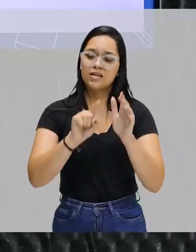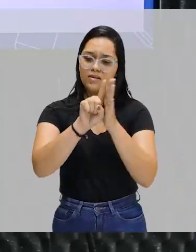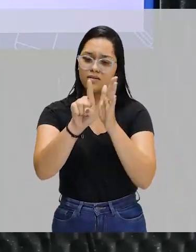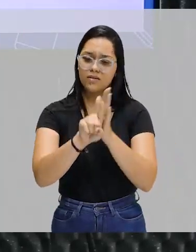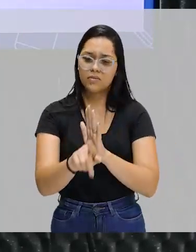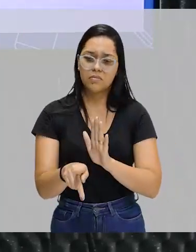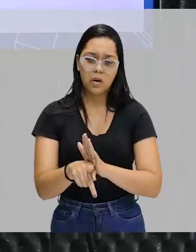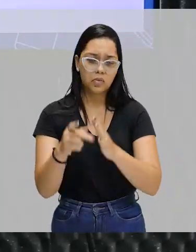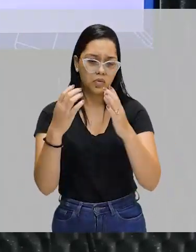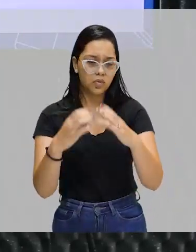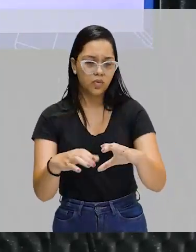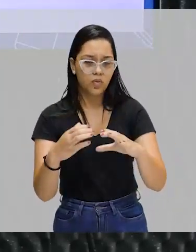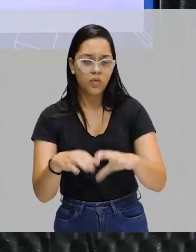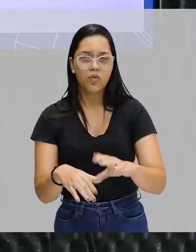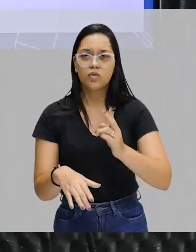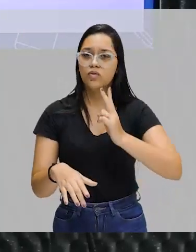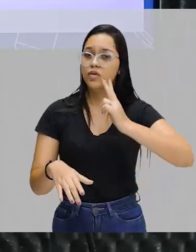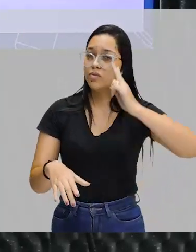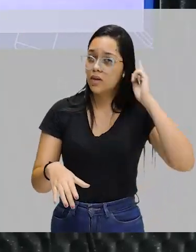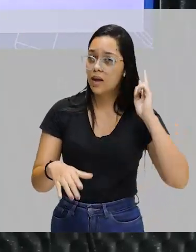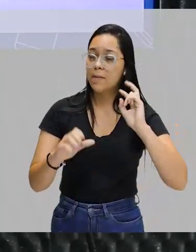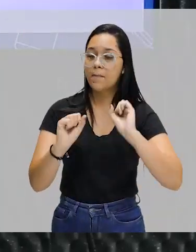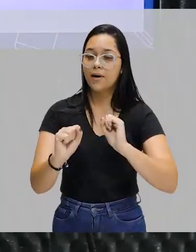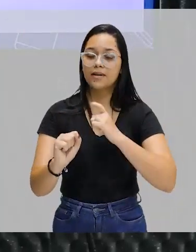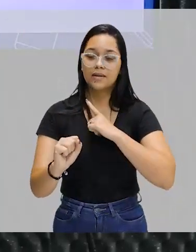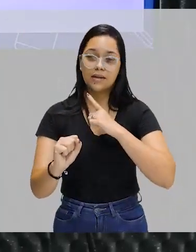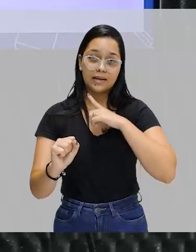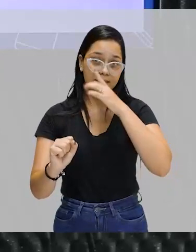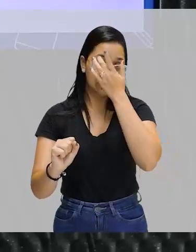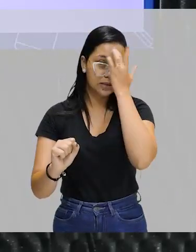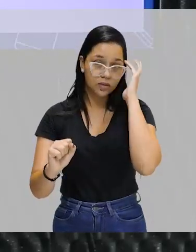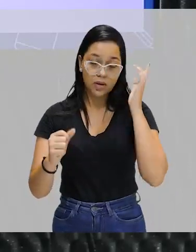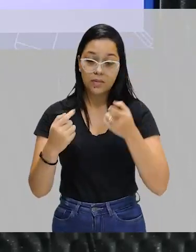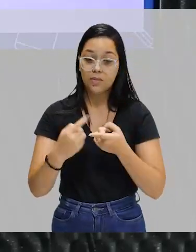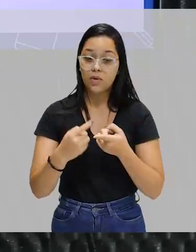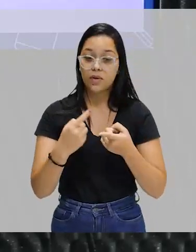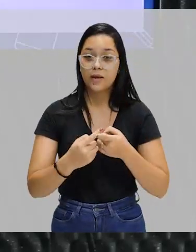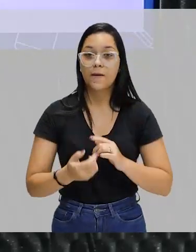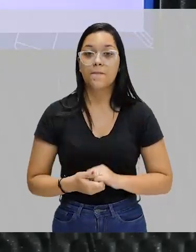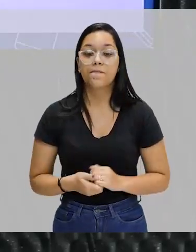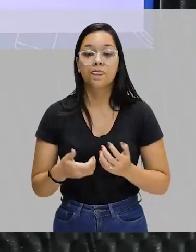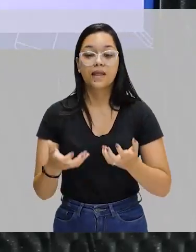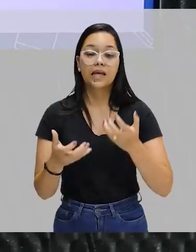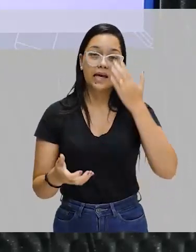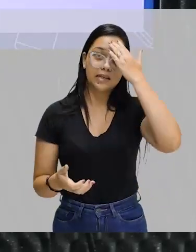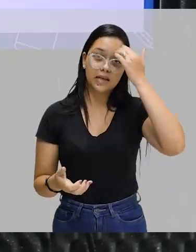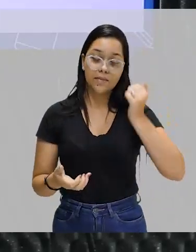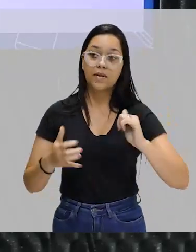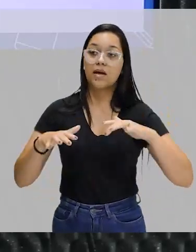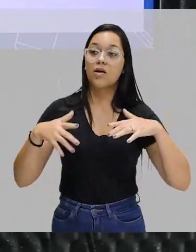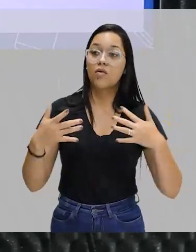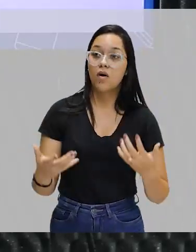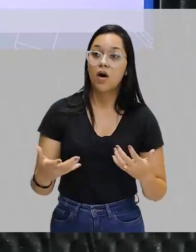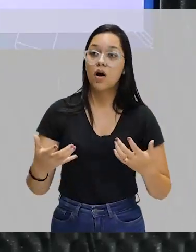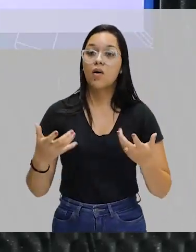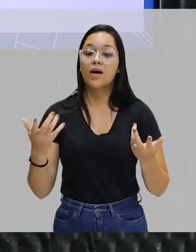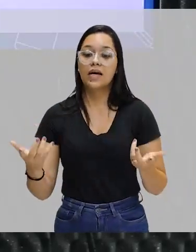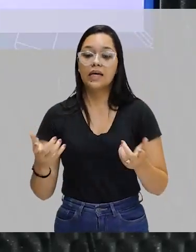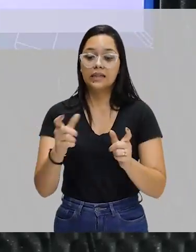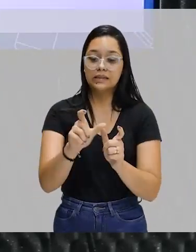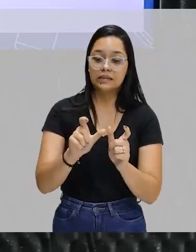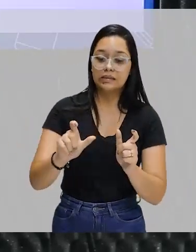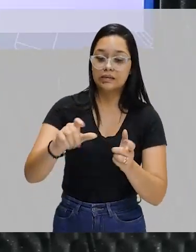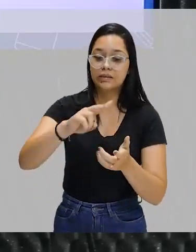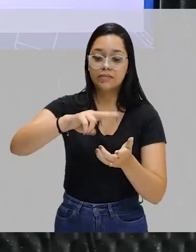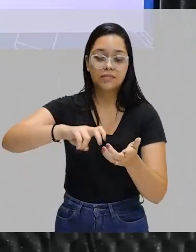questões de concurso, de vestibular, tentam pegar o candidato. Por quê? Porque eles querem saber qual é esse repertório que